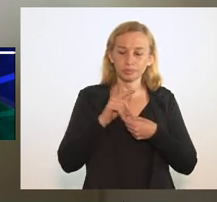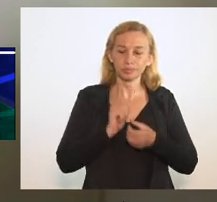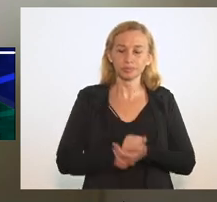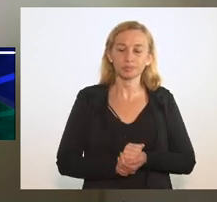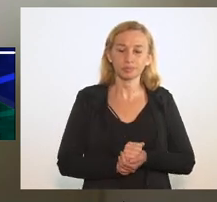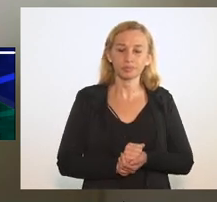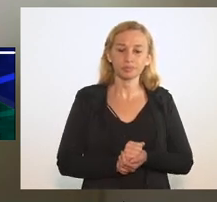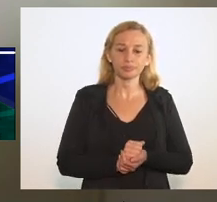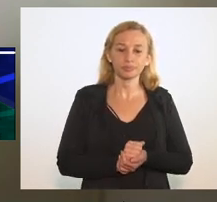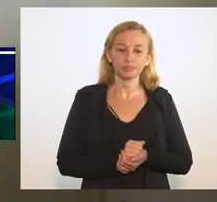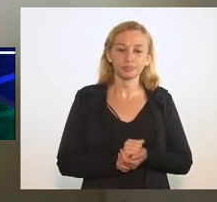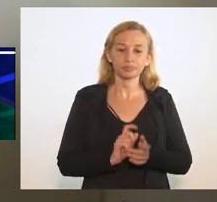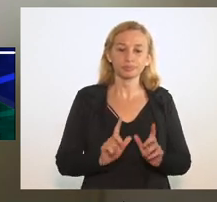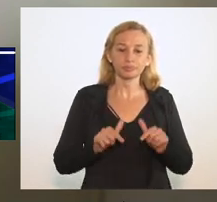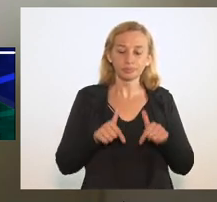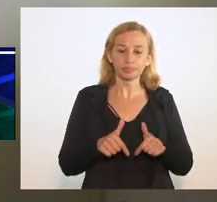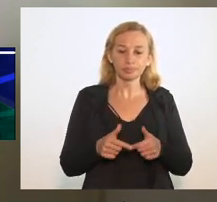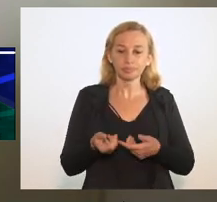praticava